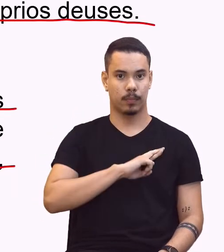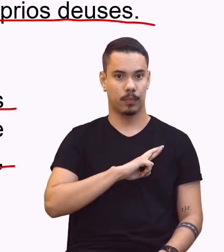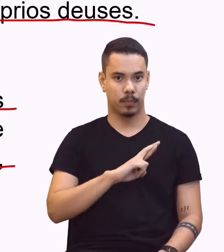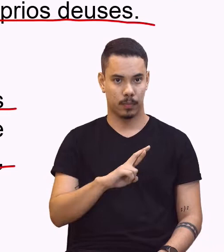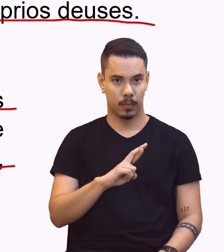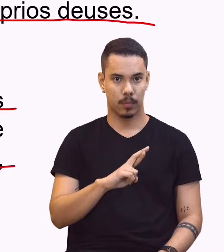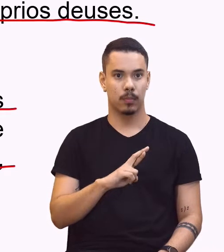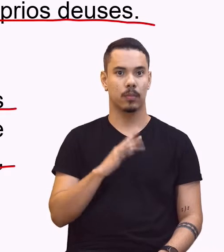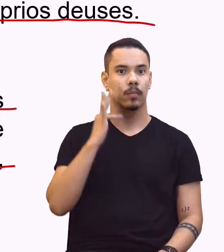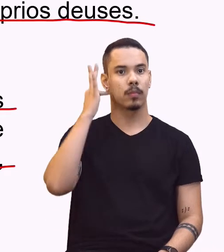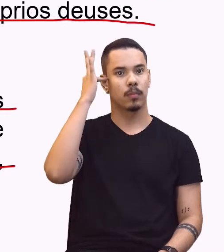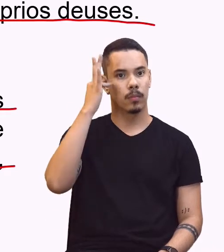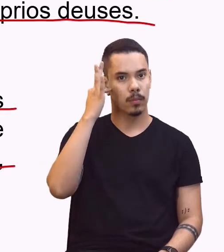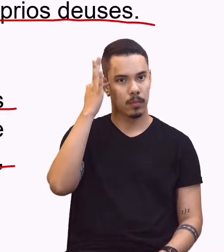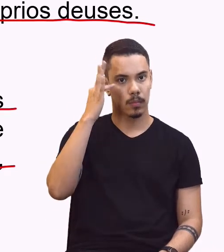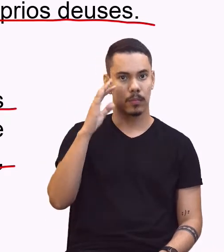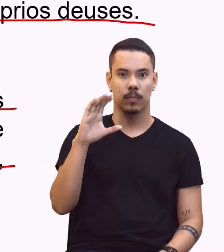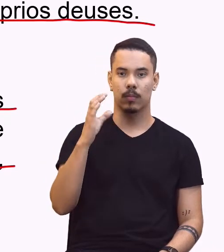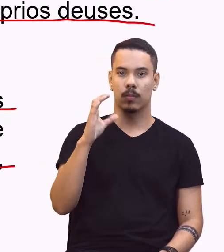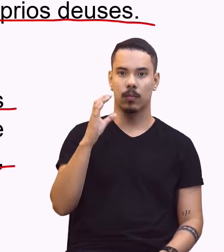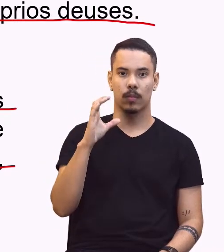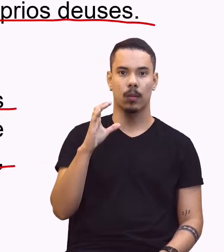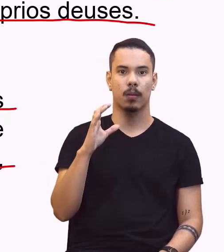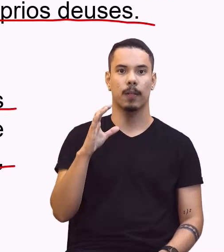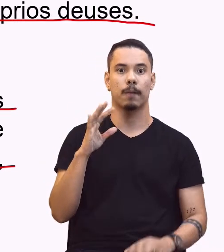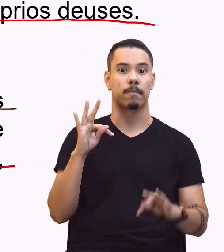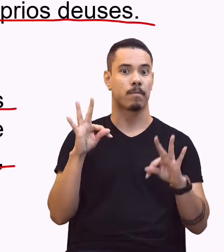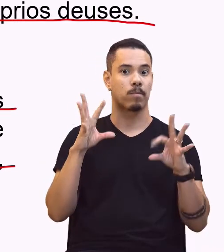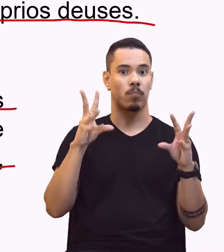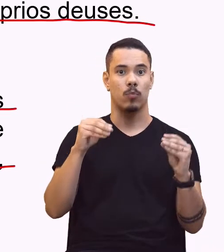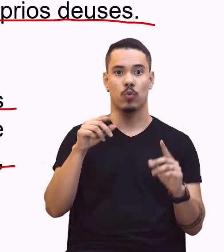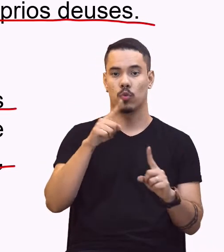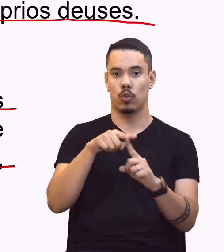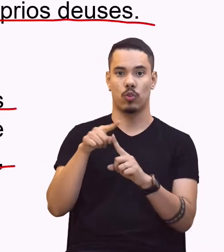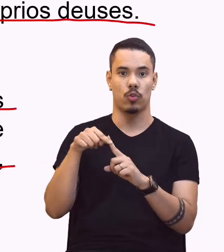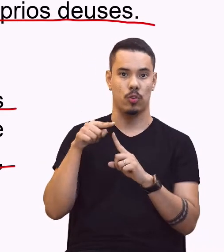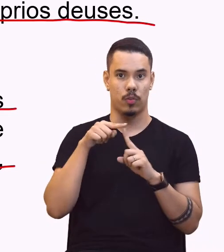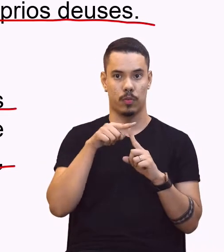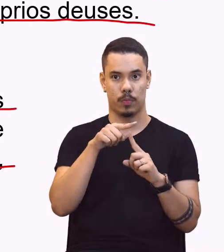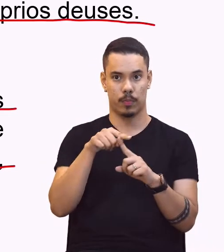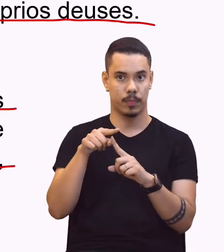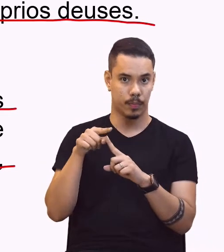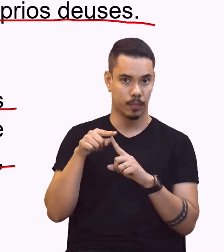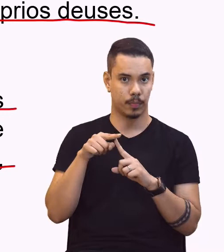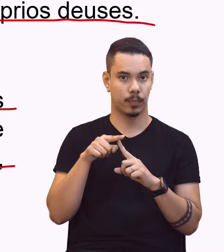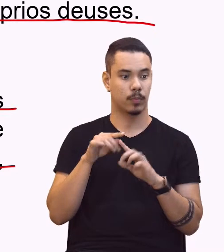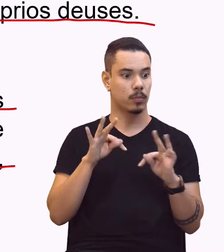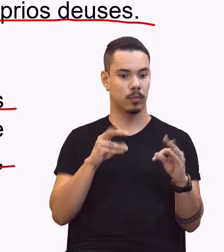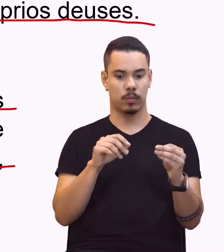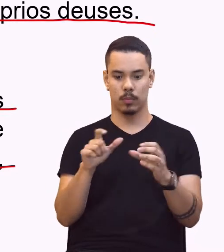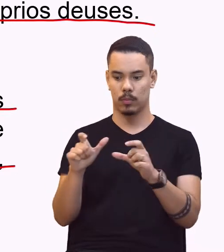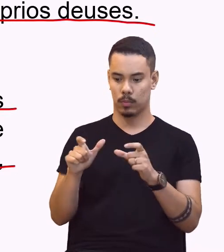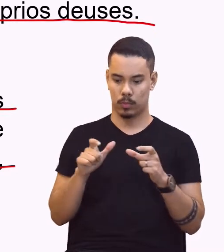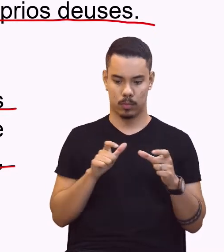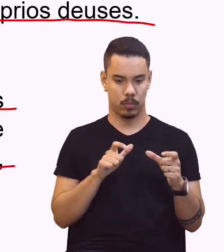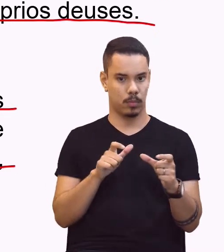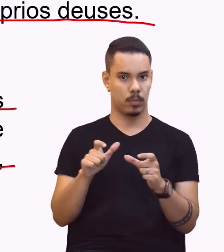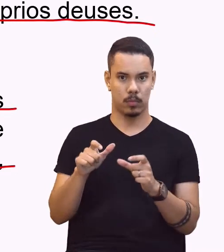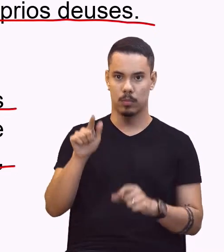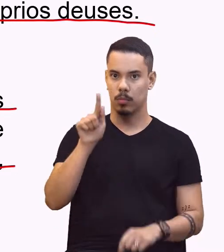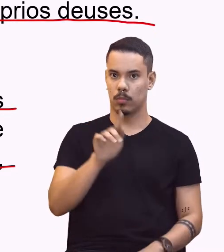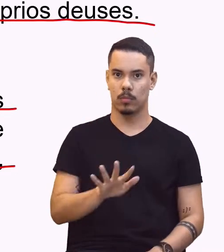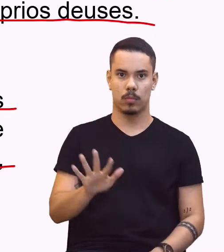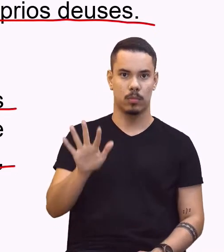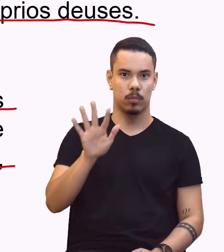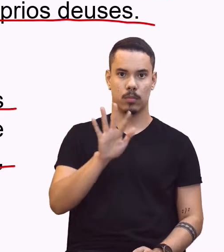religiosas, filosóficas e científicas de todo tipo, ou seja, de todo lugar, de toda nacionalidade, de todos